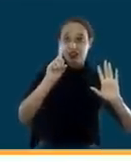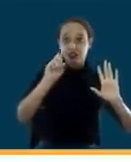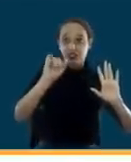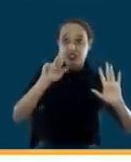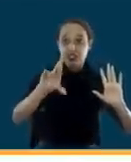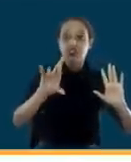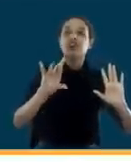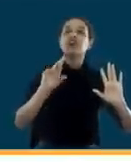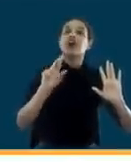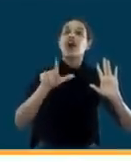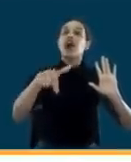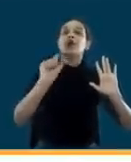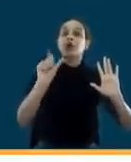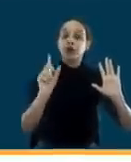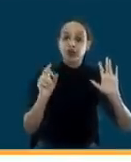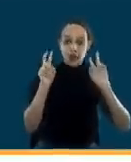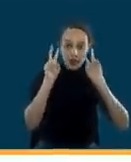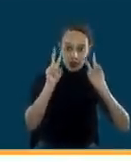Ela traz para dentro os